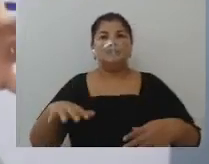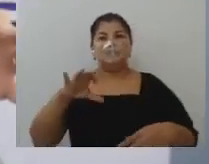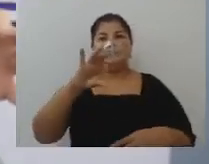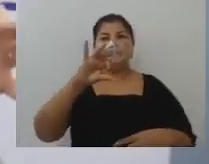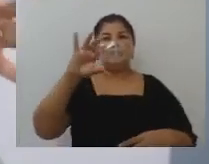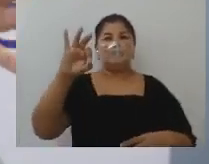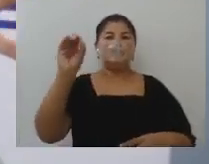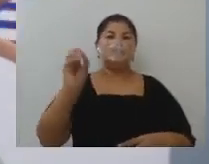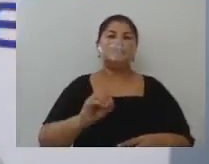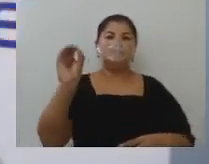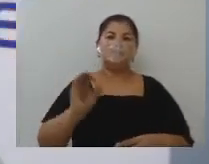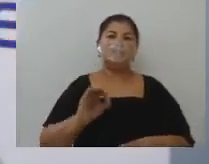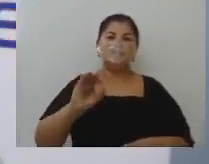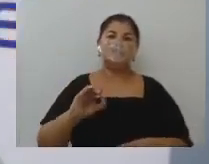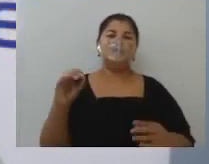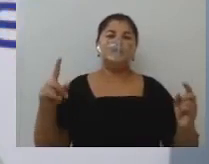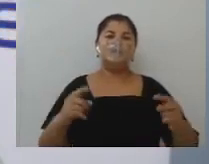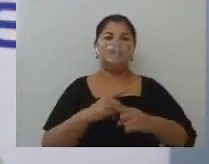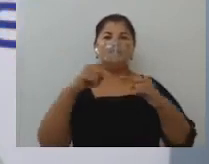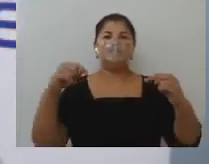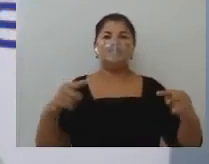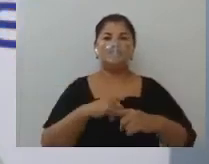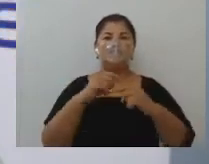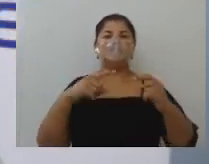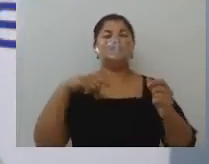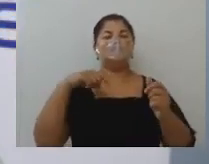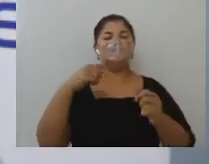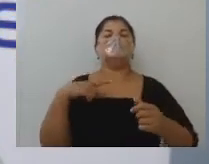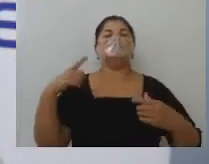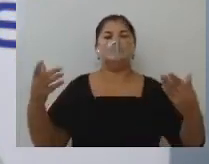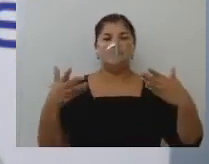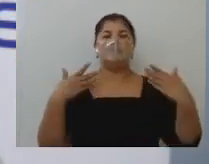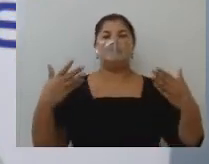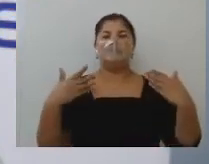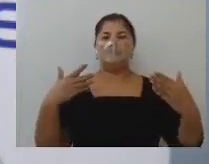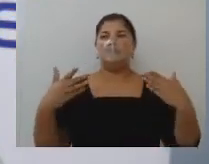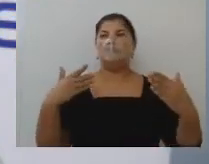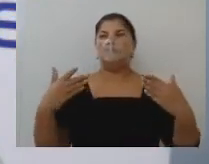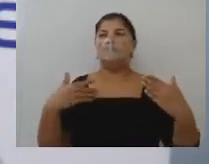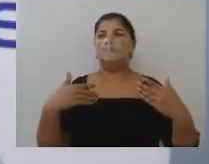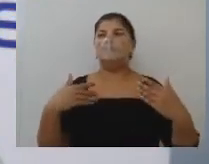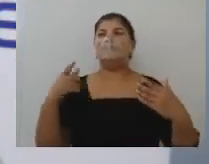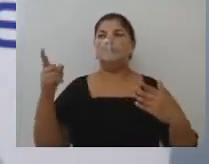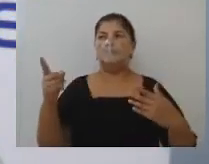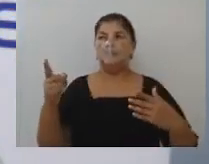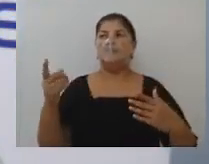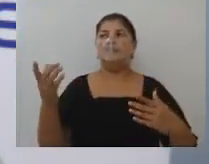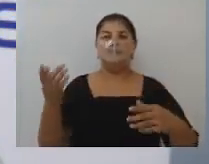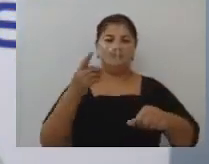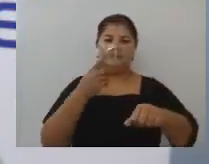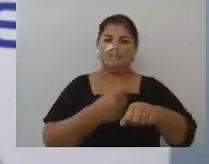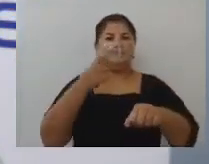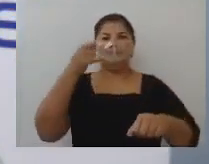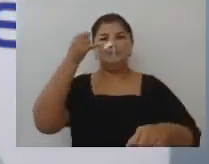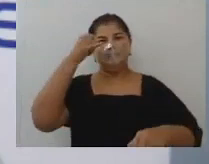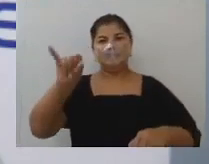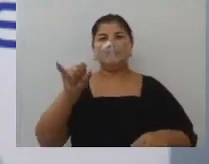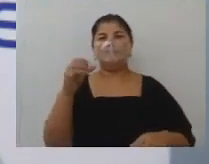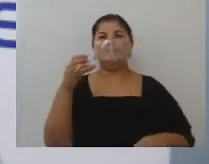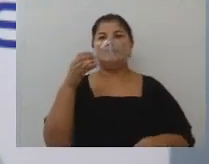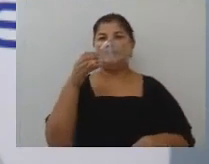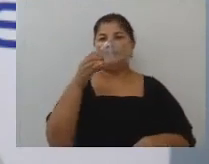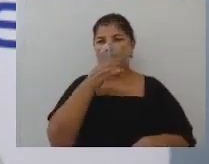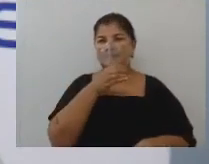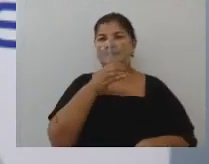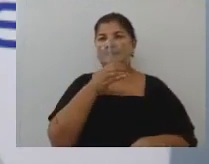90% da energia dela vai se transformar em calor. Então a emissão de infravermelho, agora eu já não encosto na minha pele. Se